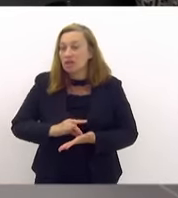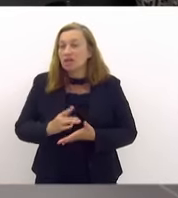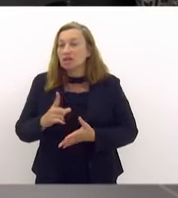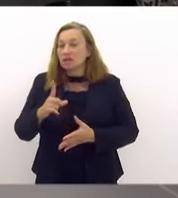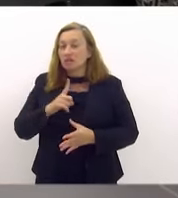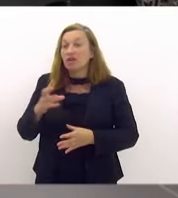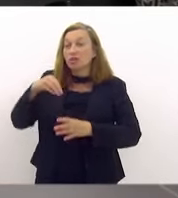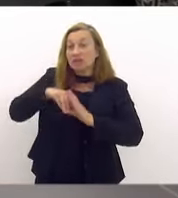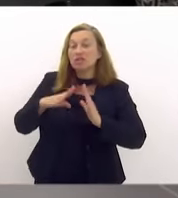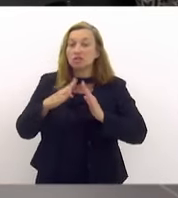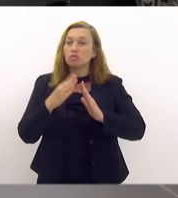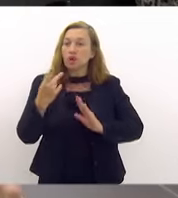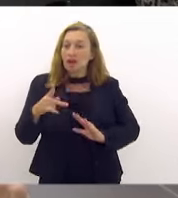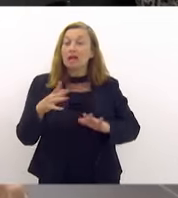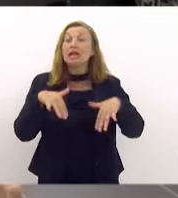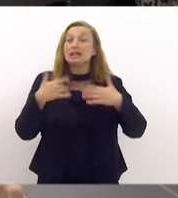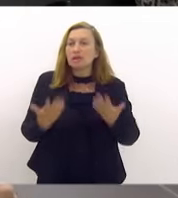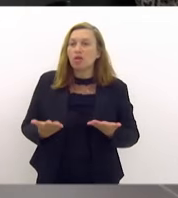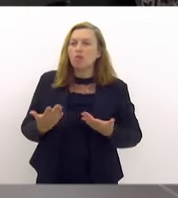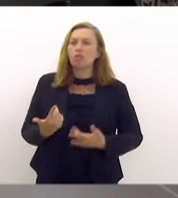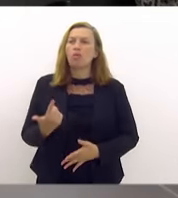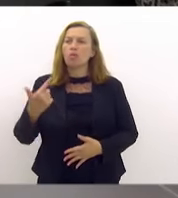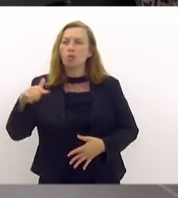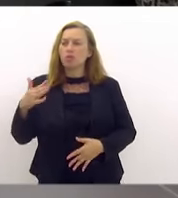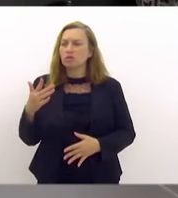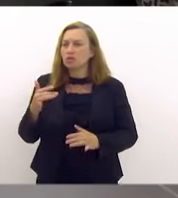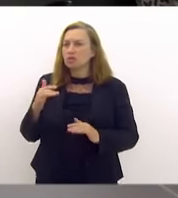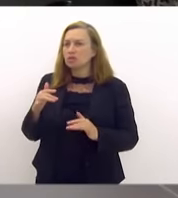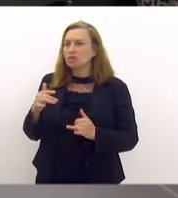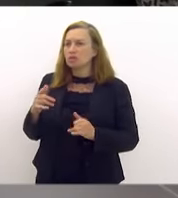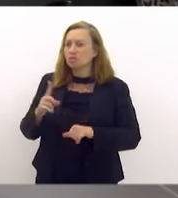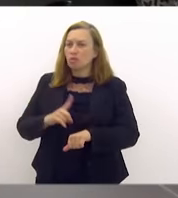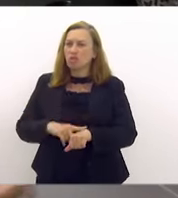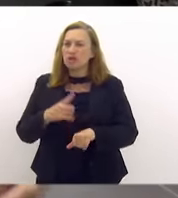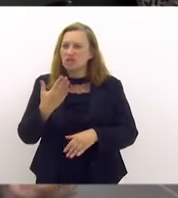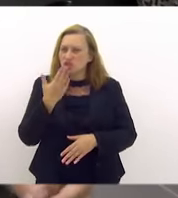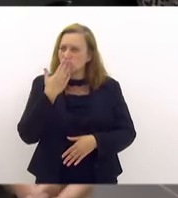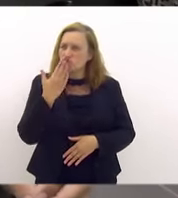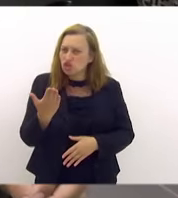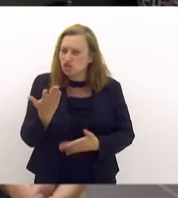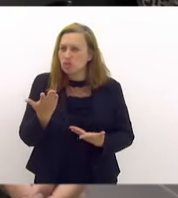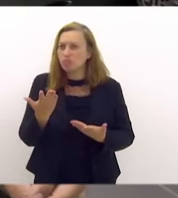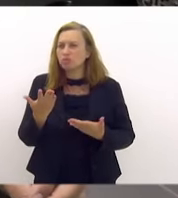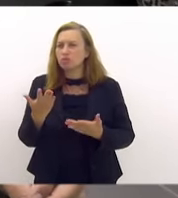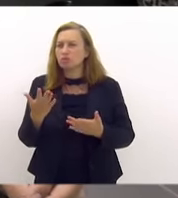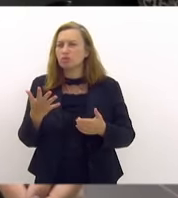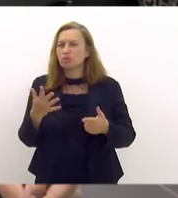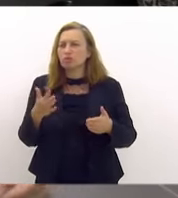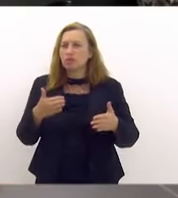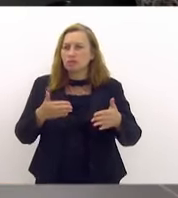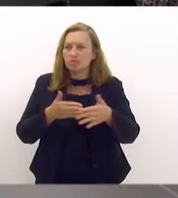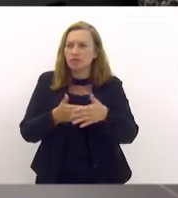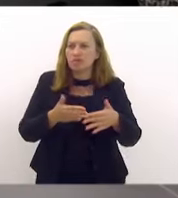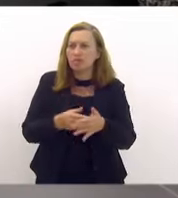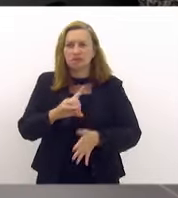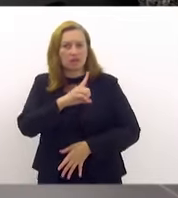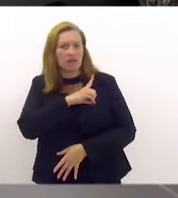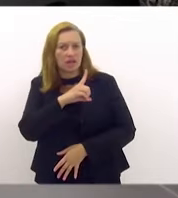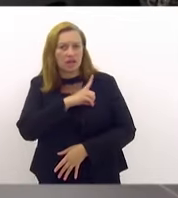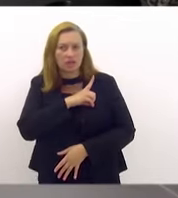então quer dizer por um outro lado né Eh esse tipo de impeditivo ao Delegado de Polícia também